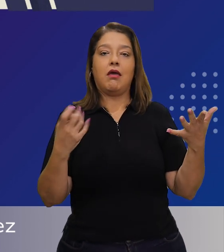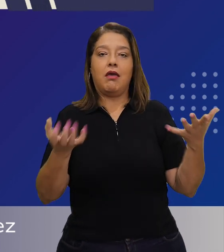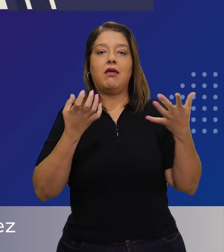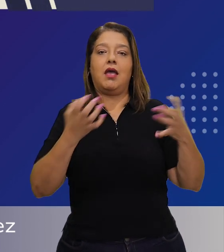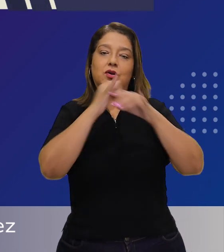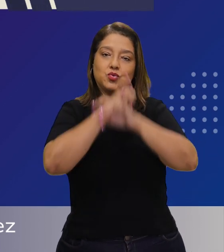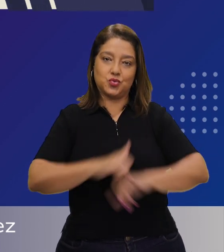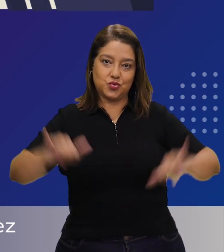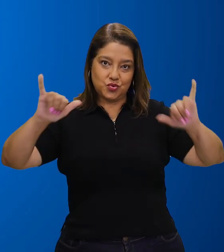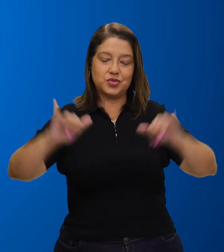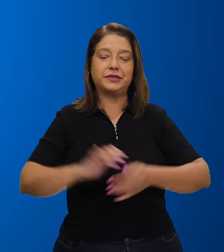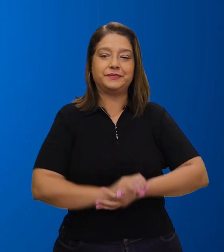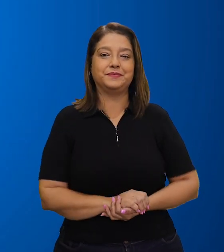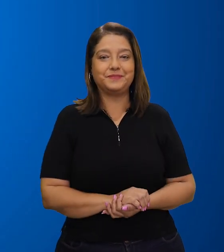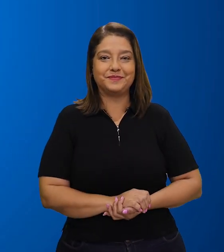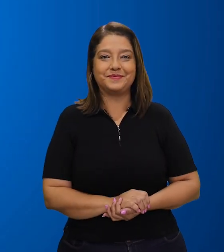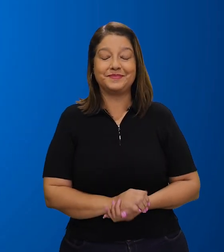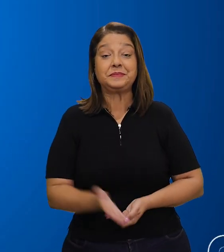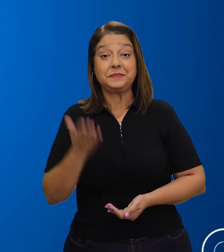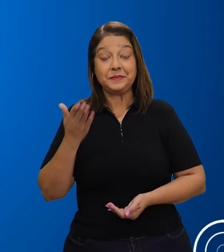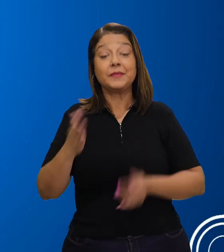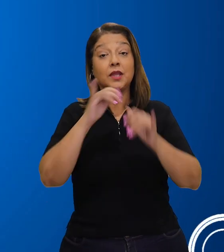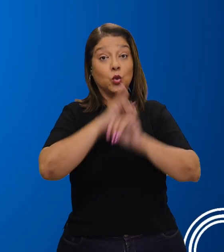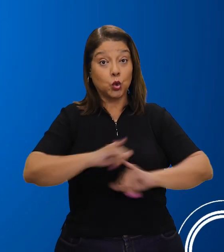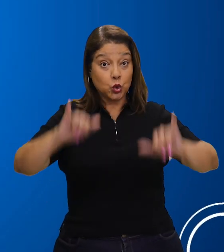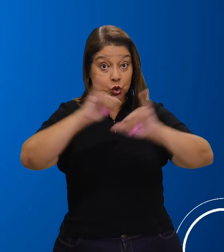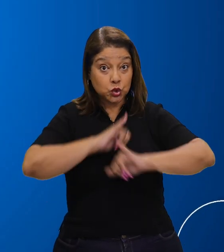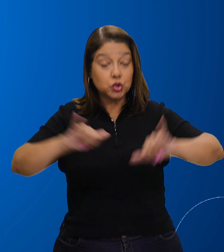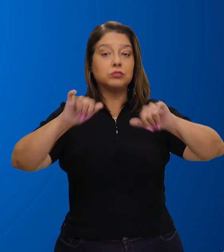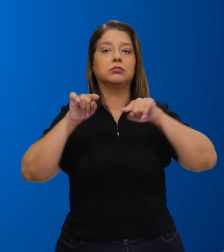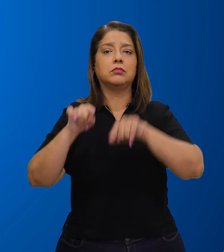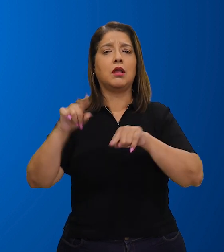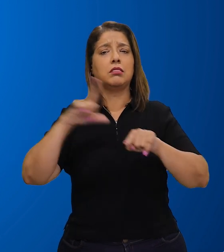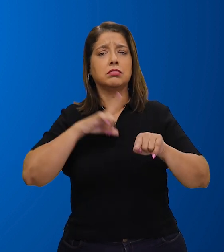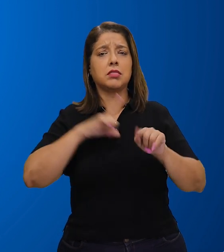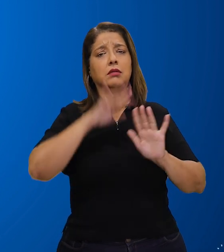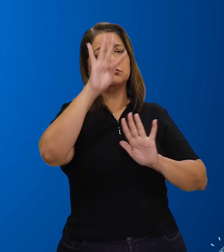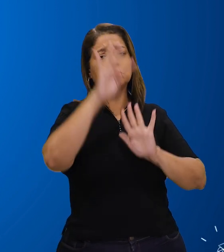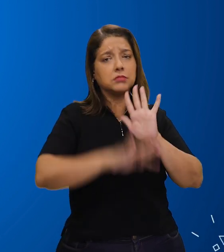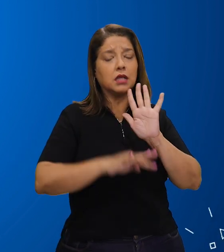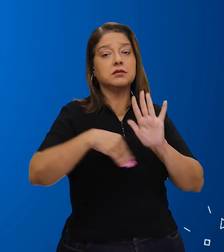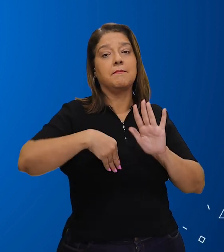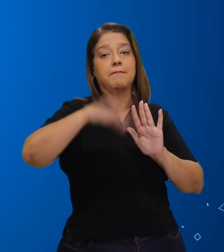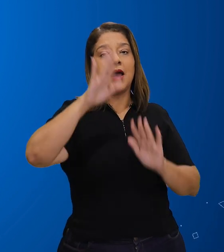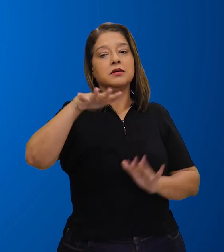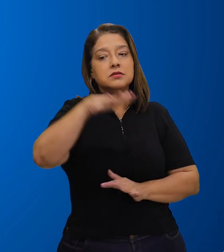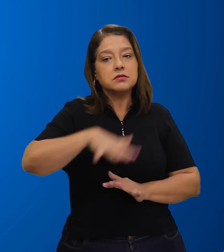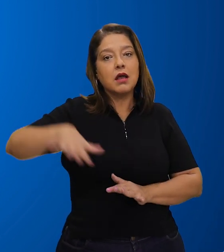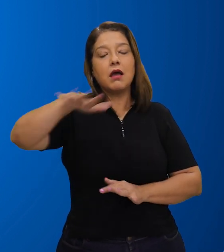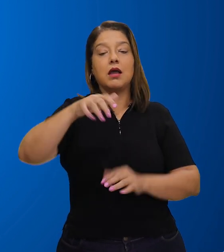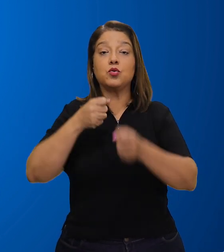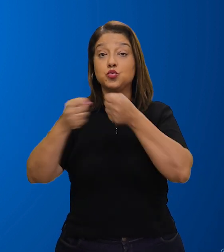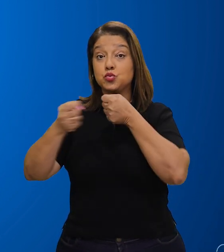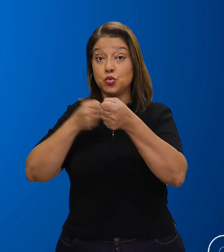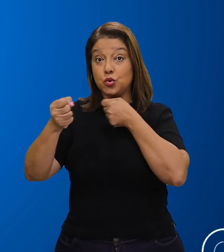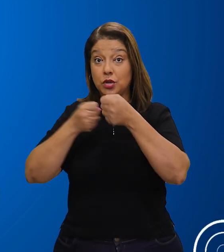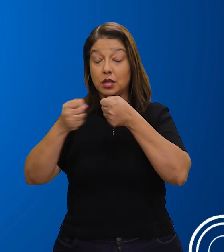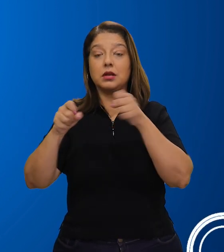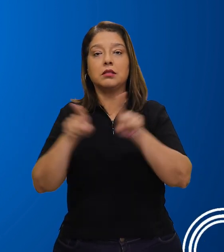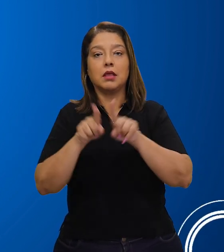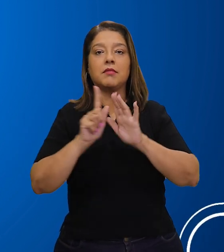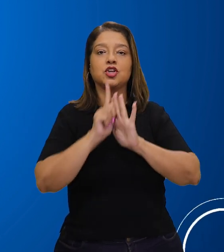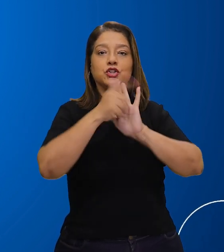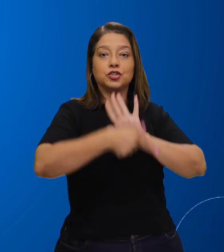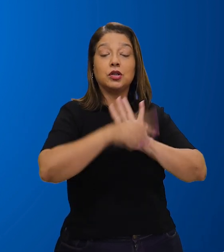vez. A notícia é um dos muitos textos usados no campo do jornalismo e é um